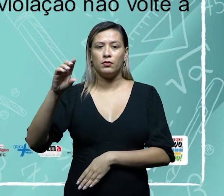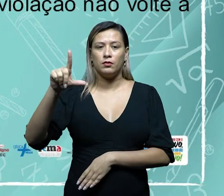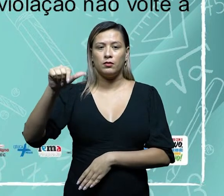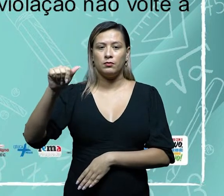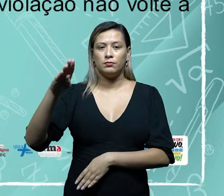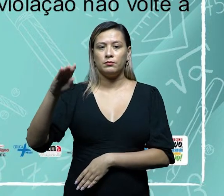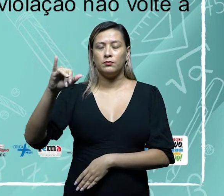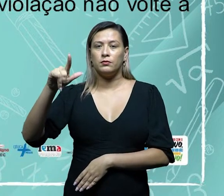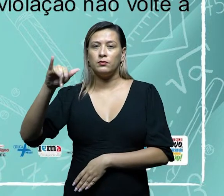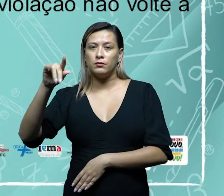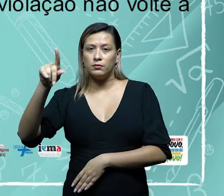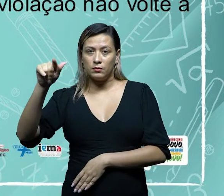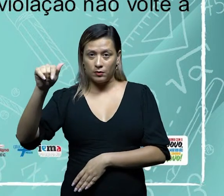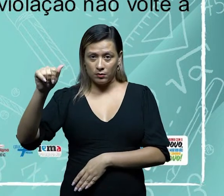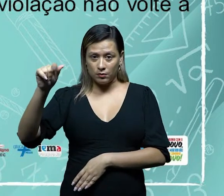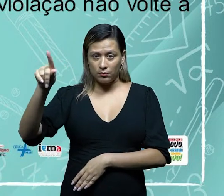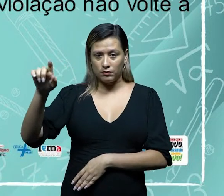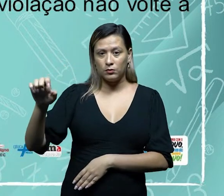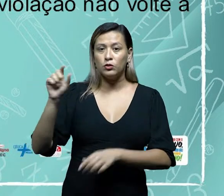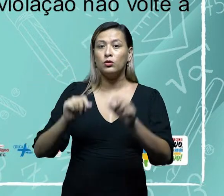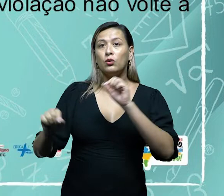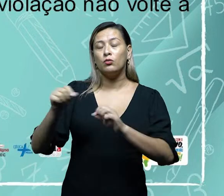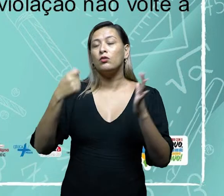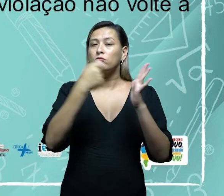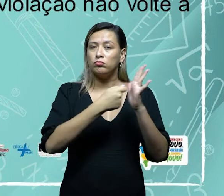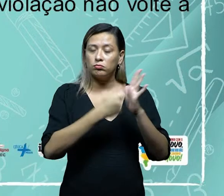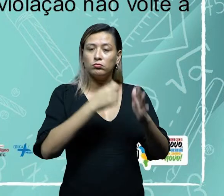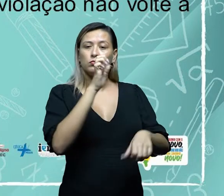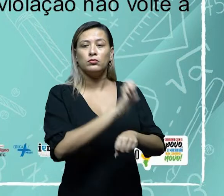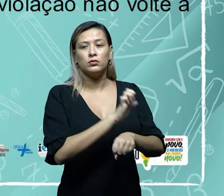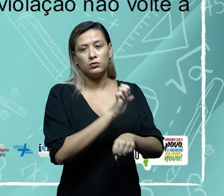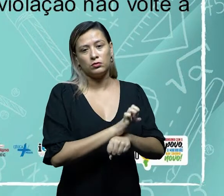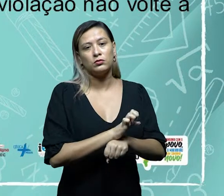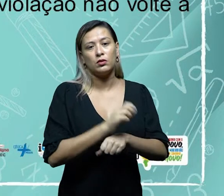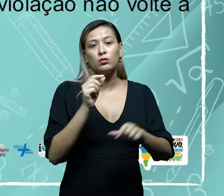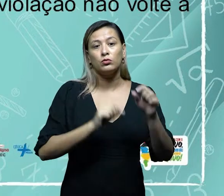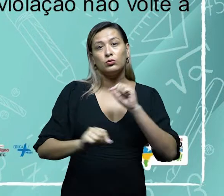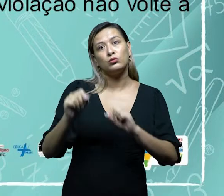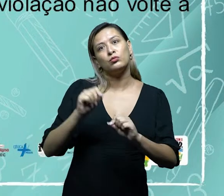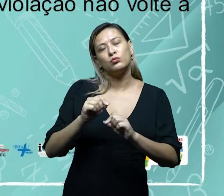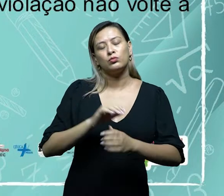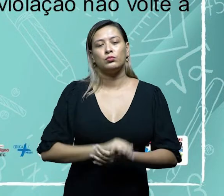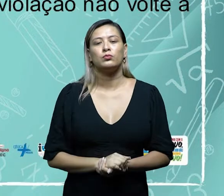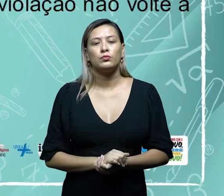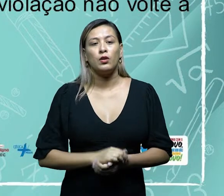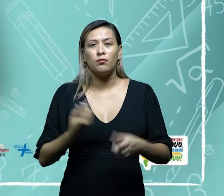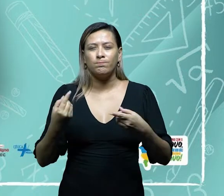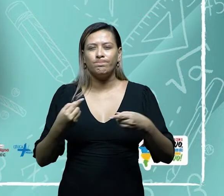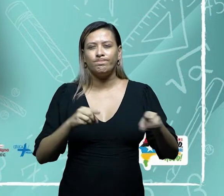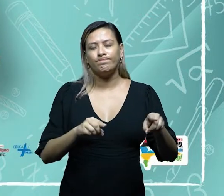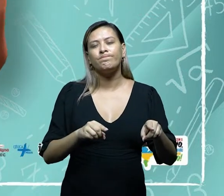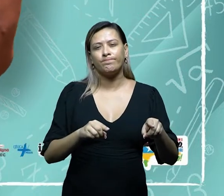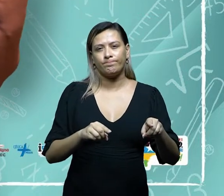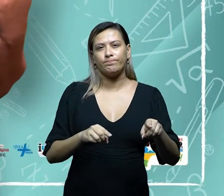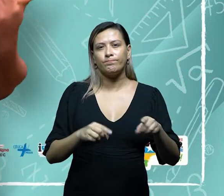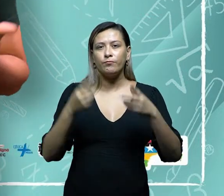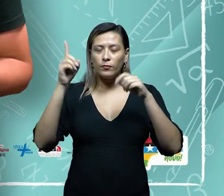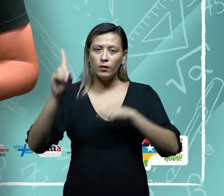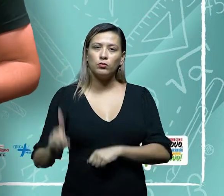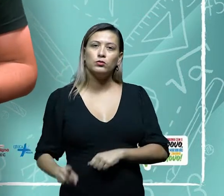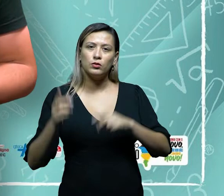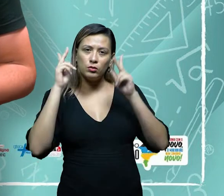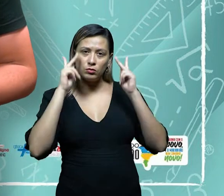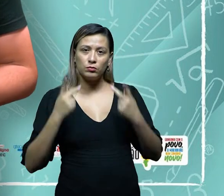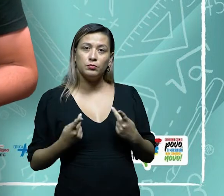dever do Estado, né, bem como dos particulares, em não violar os direitos humanos. Então, aquele empregador,